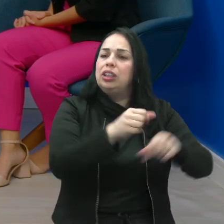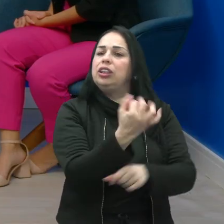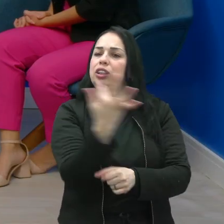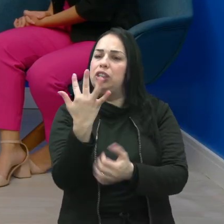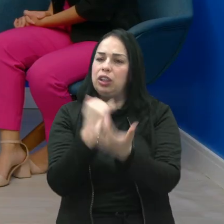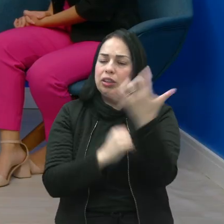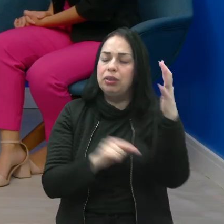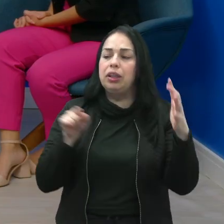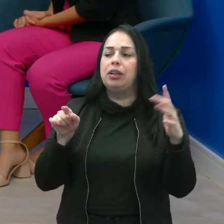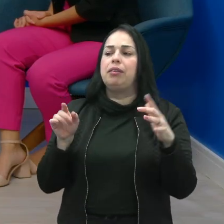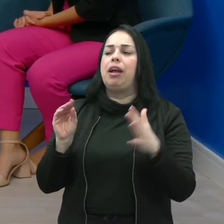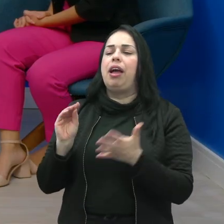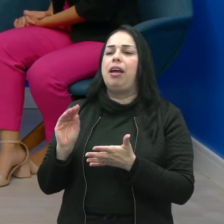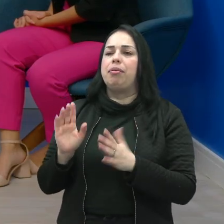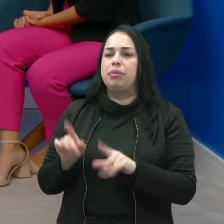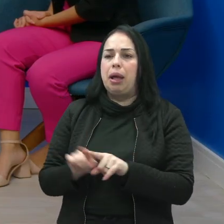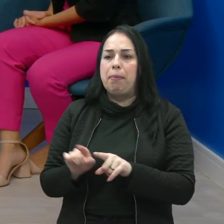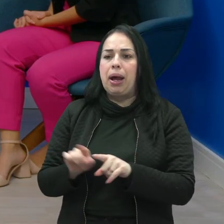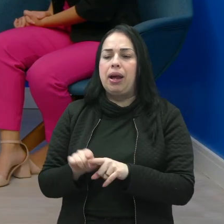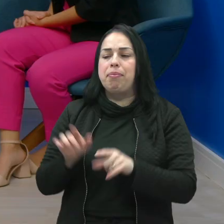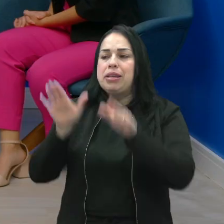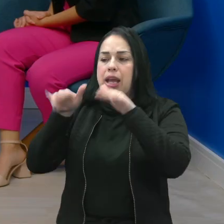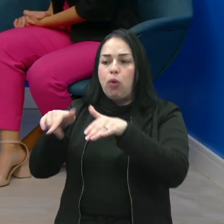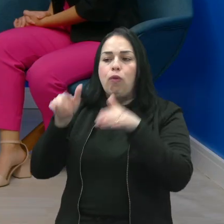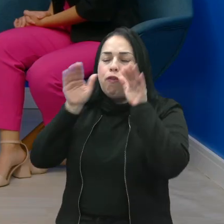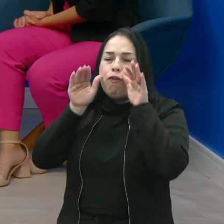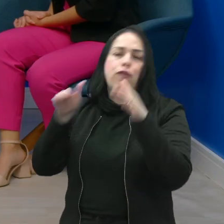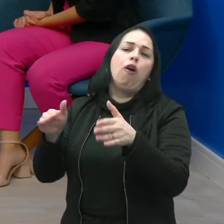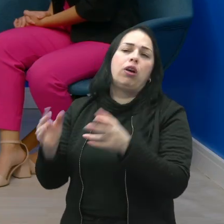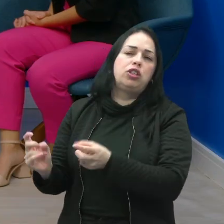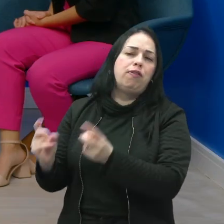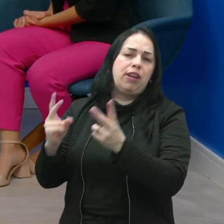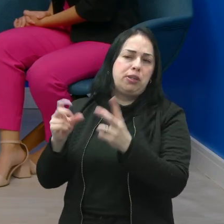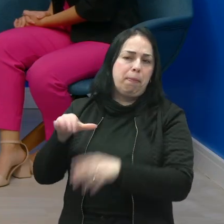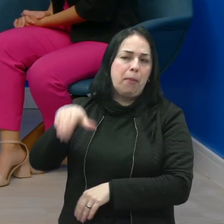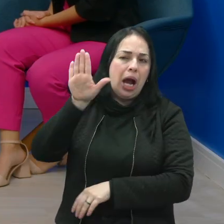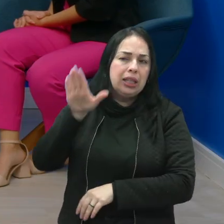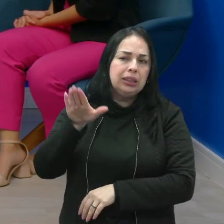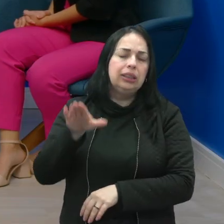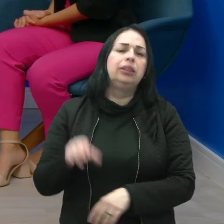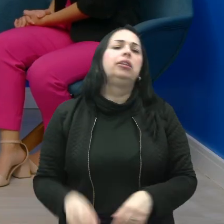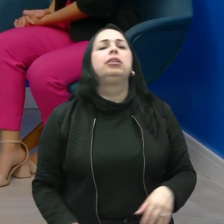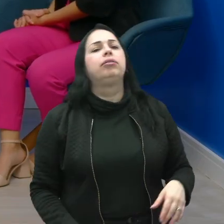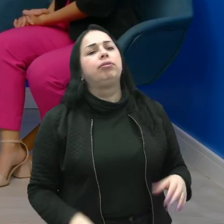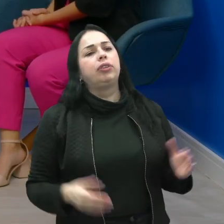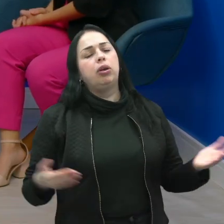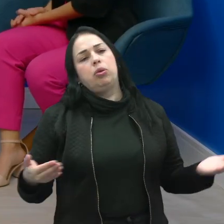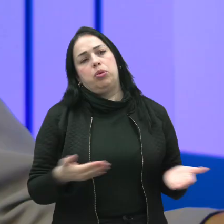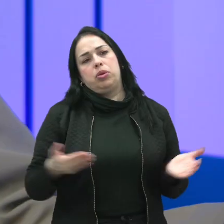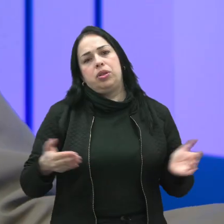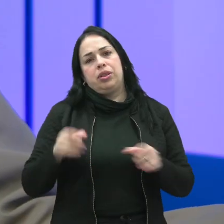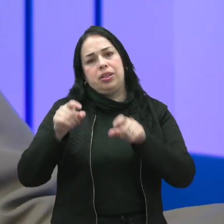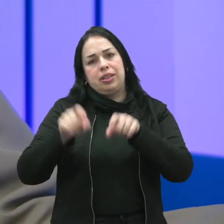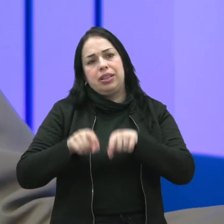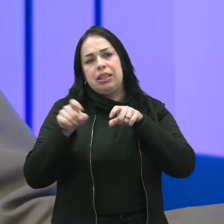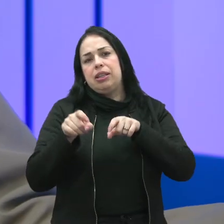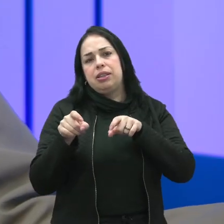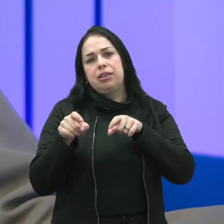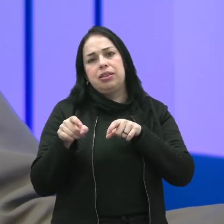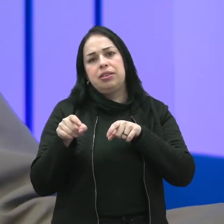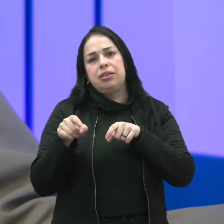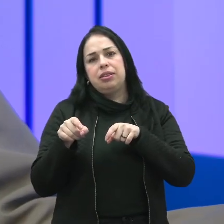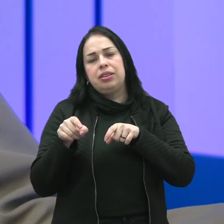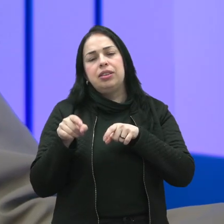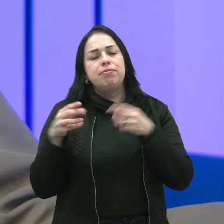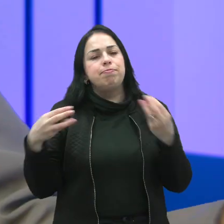um desenvolvimento voltado para o consumo econômico? Por que isso acontece dessa forma? Então, hoje a agricultura nossa é uma agricultura baseada